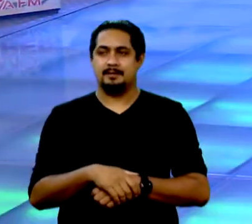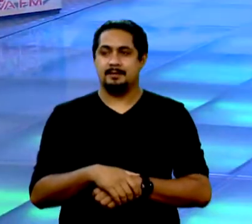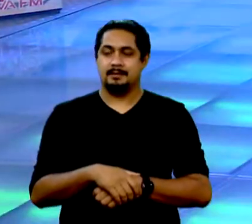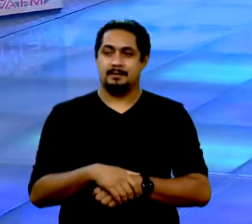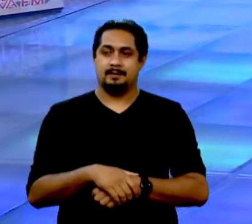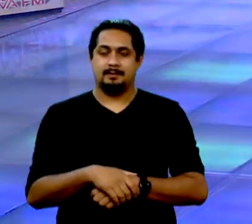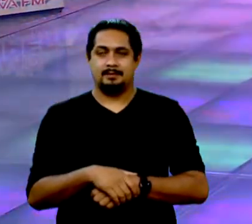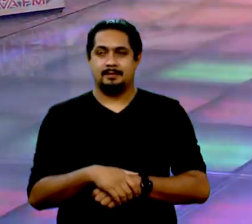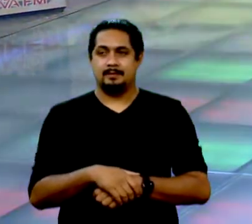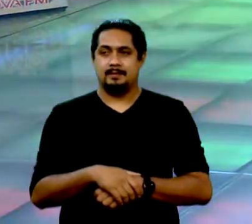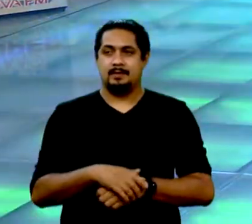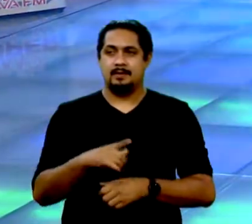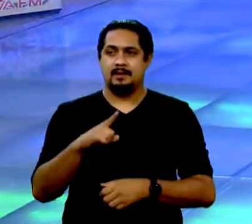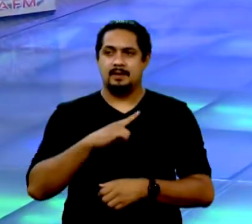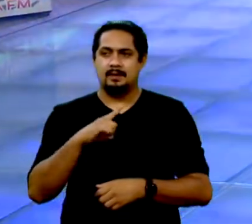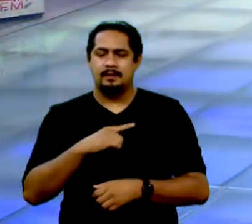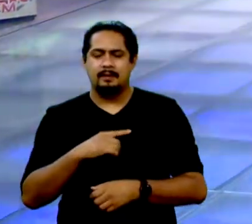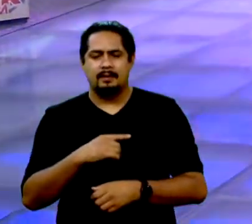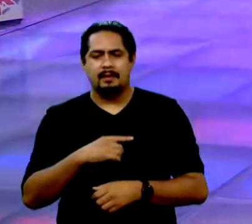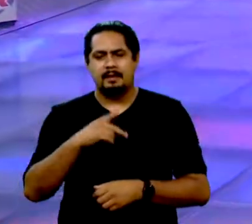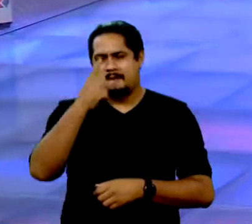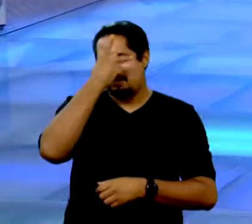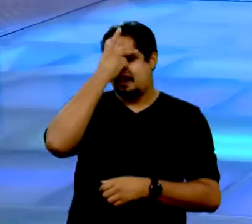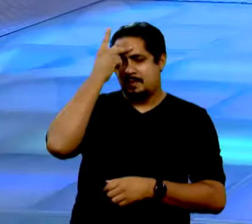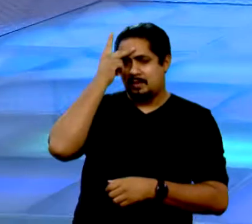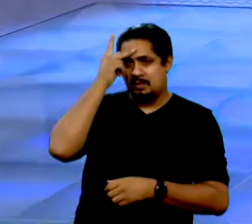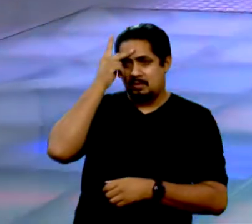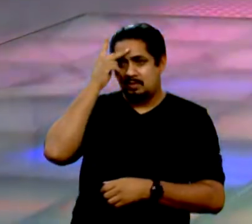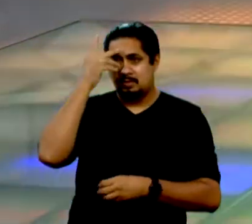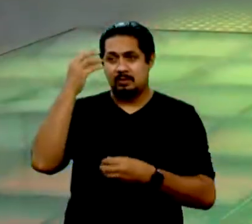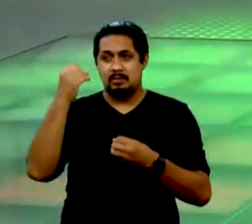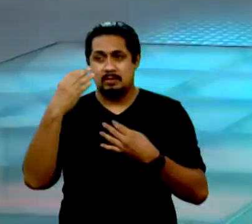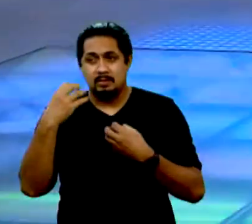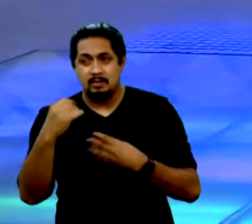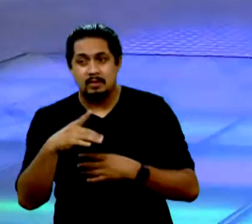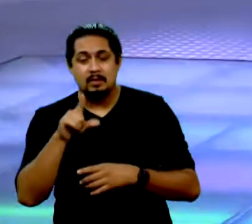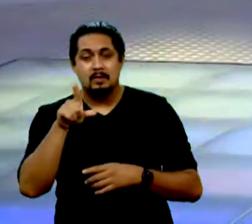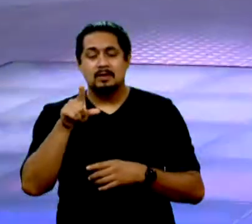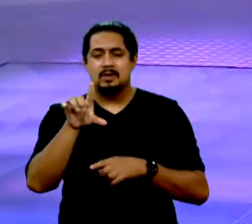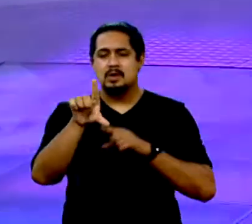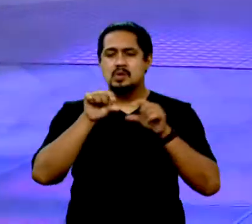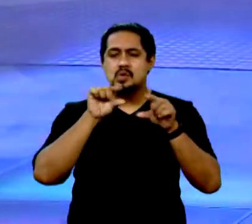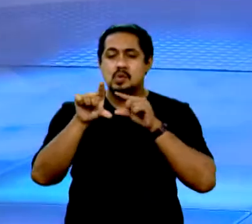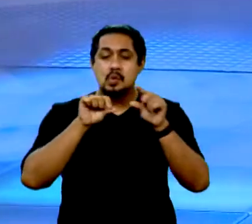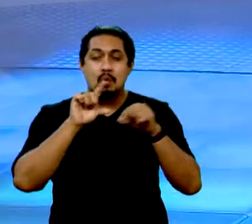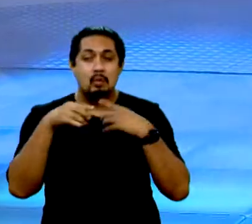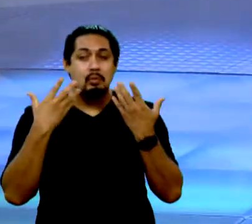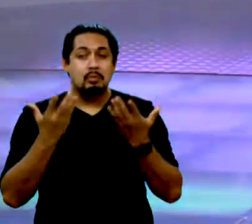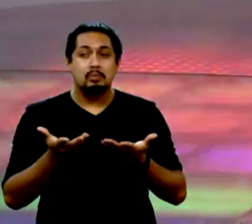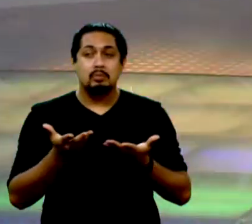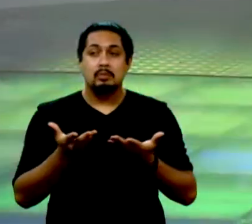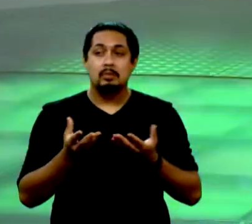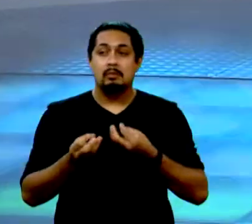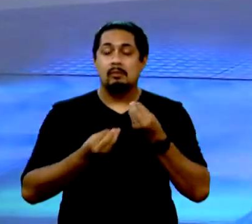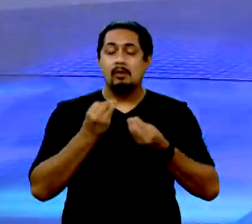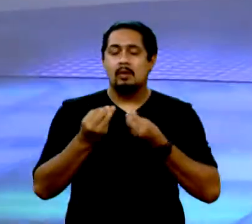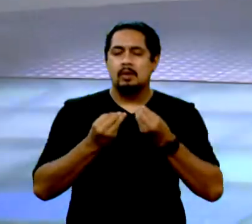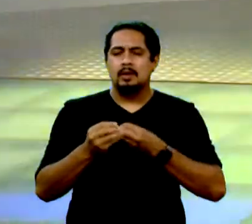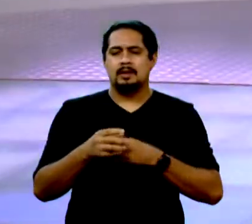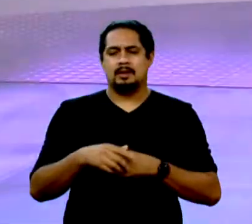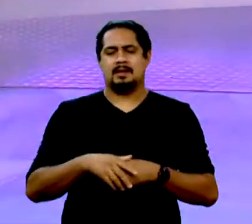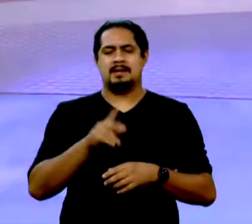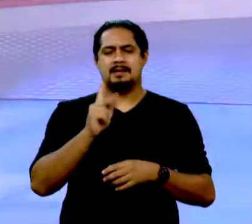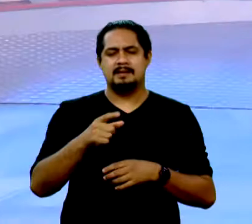assim, você tem alguém que cuida do teu visual? É você mesmo que escolhe? Como é que é? Rapaz, todo mundo dá uma opinião legal,